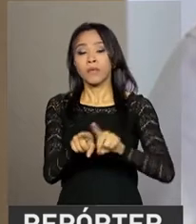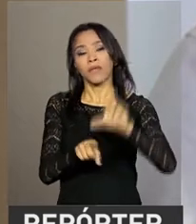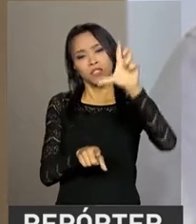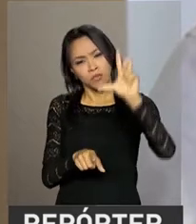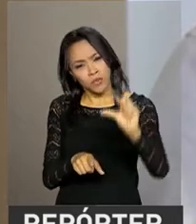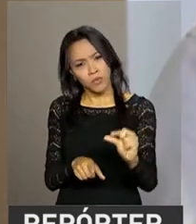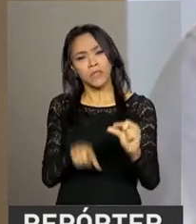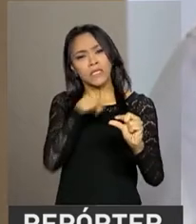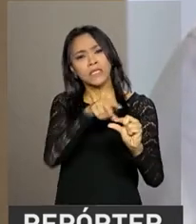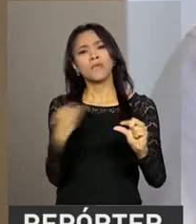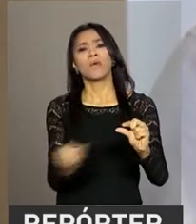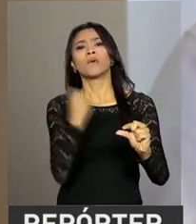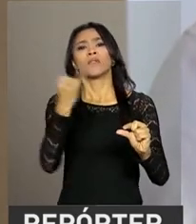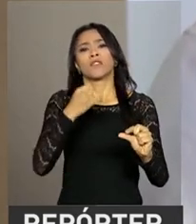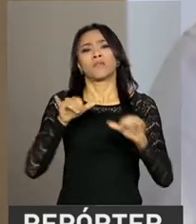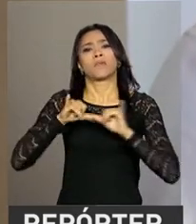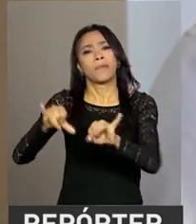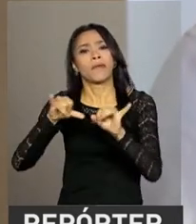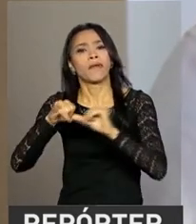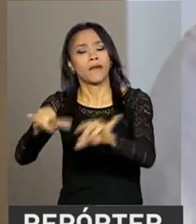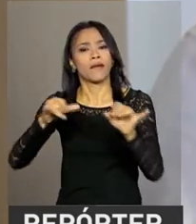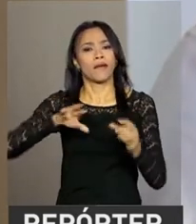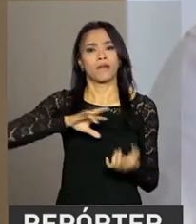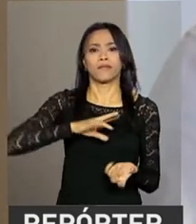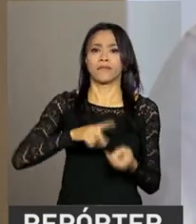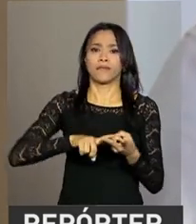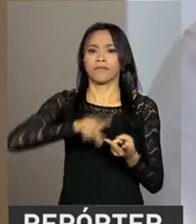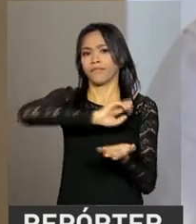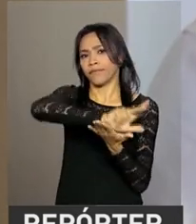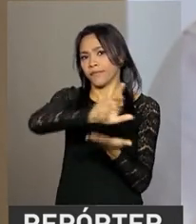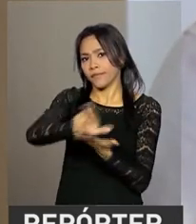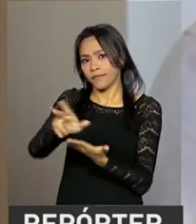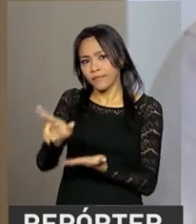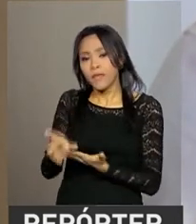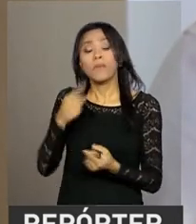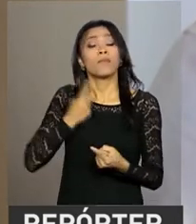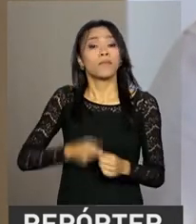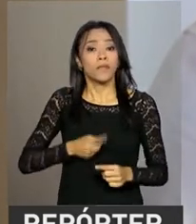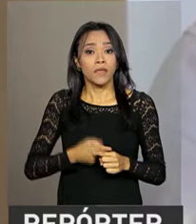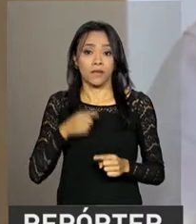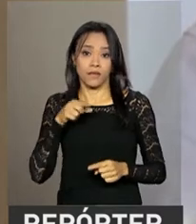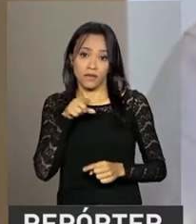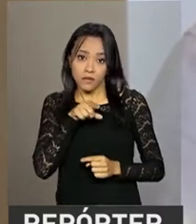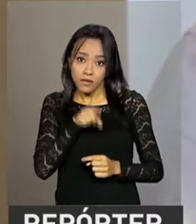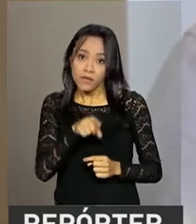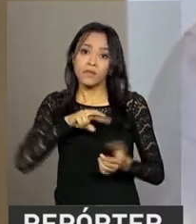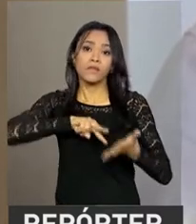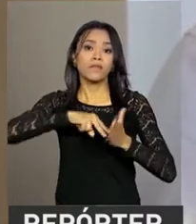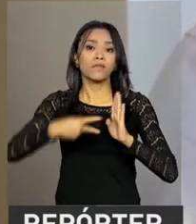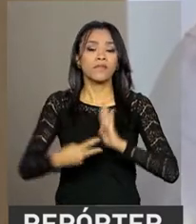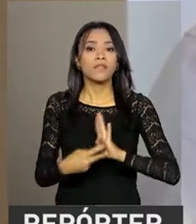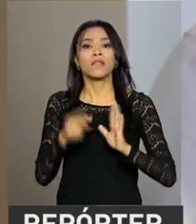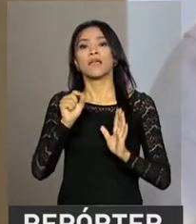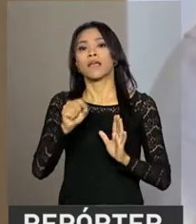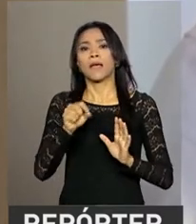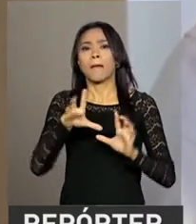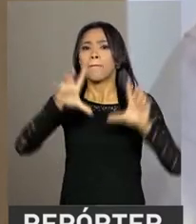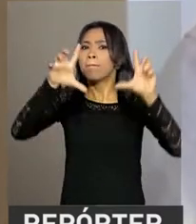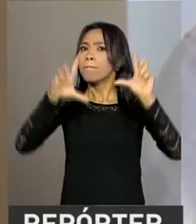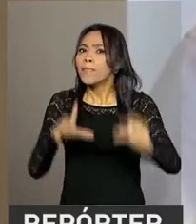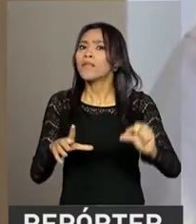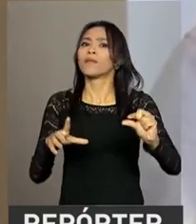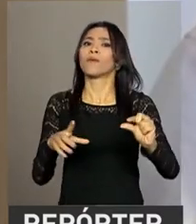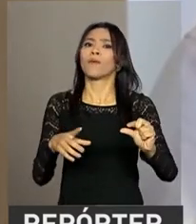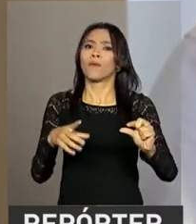como supermercados e bens de menor valor, porque significa menor pressão sobre a renda